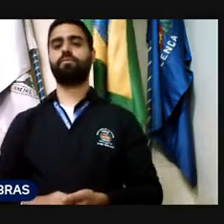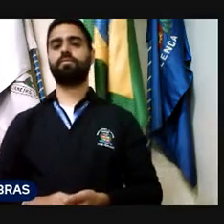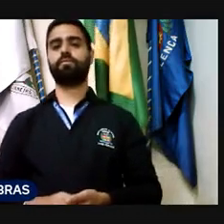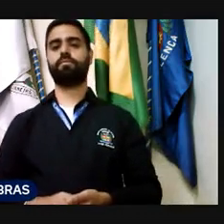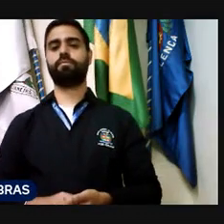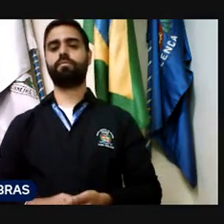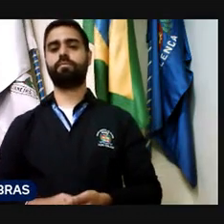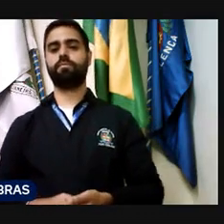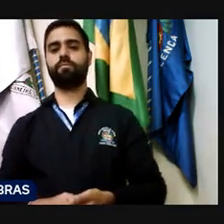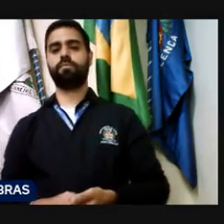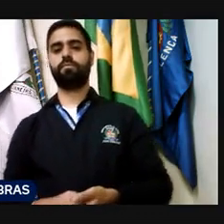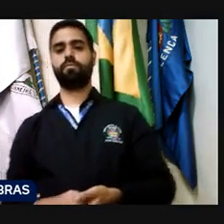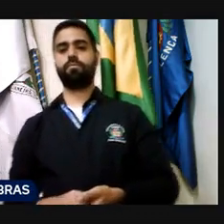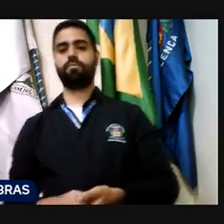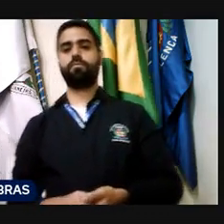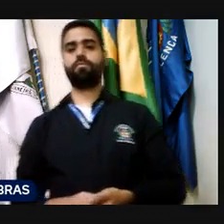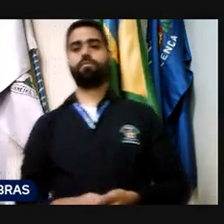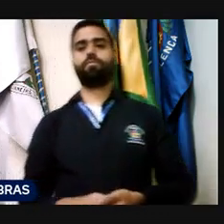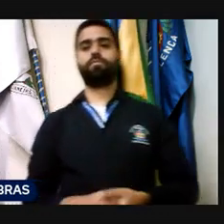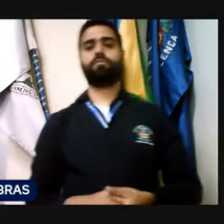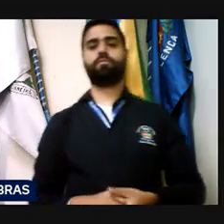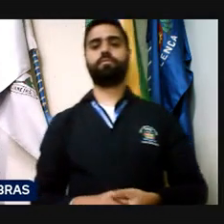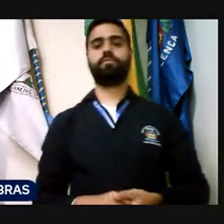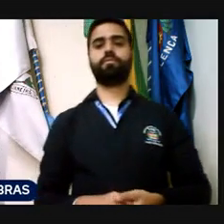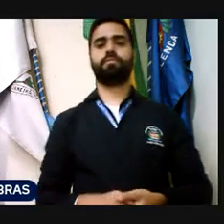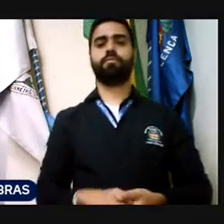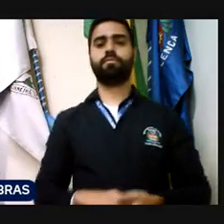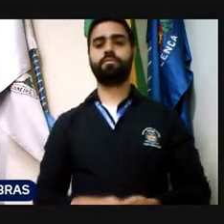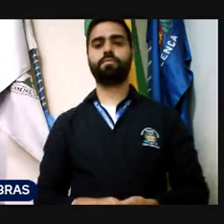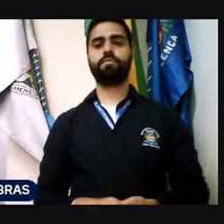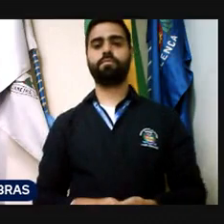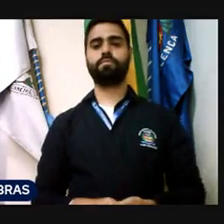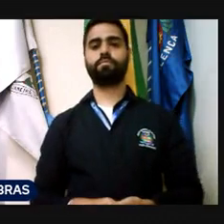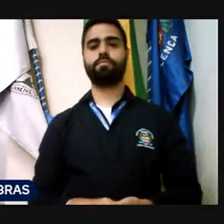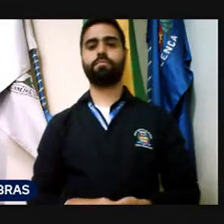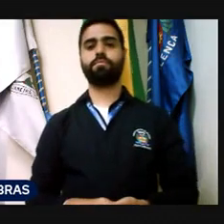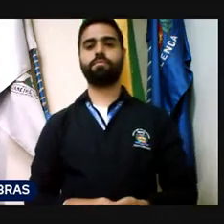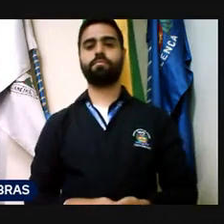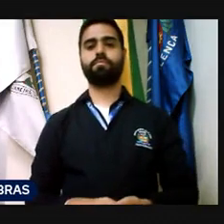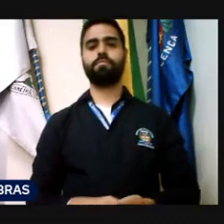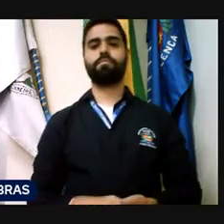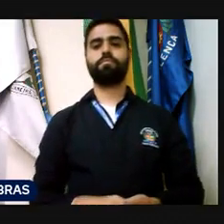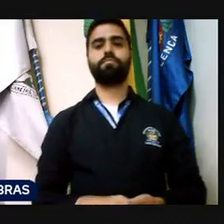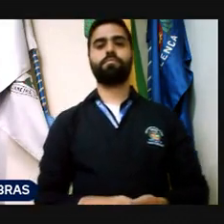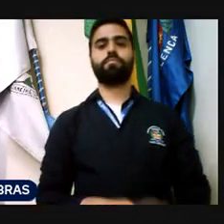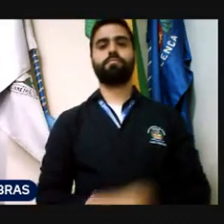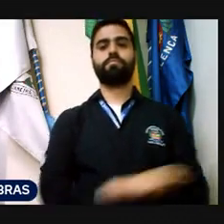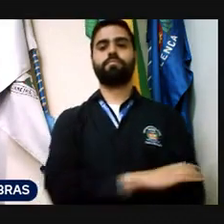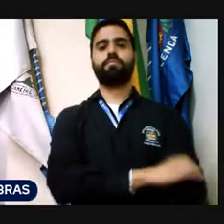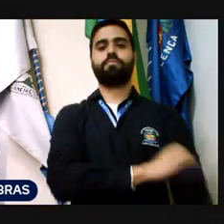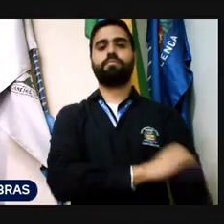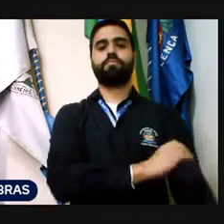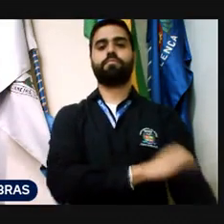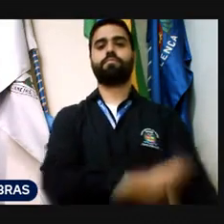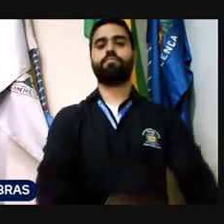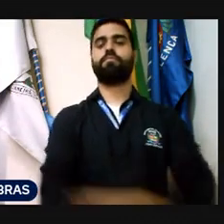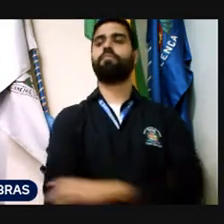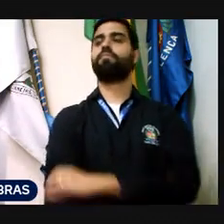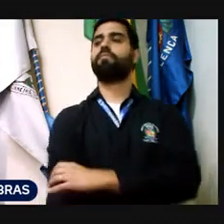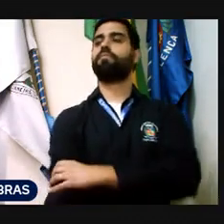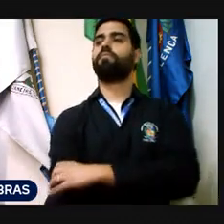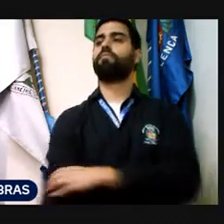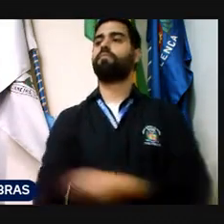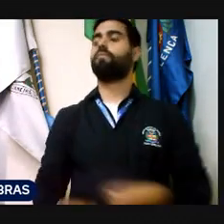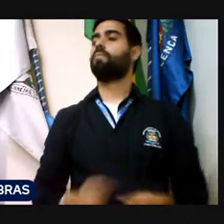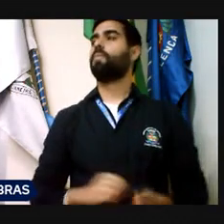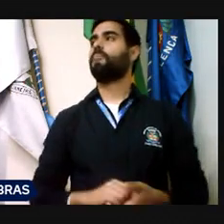Desta forma, com tais razões, e à vista da inconstitucionalidade formal por vista de iniciativa, demonstrados os óbvios que impedem a sanção do texto aprovado por esta